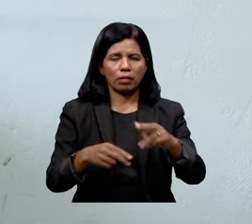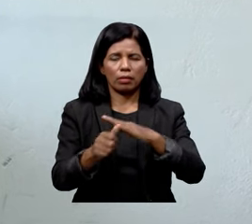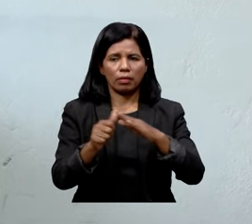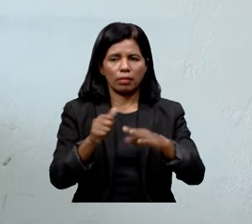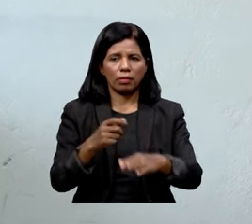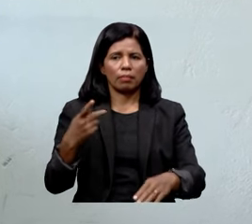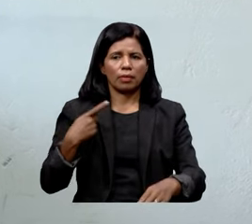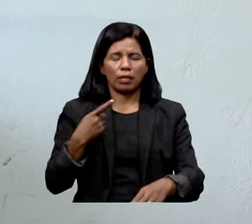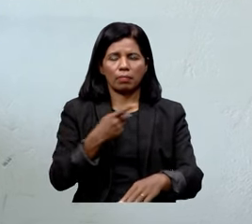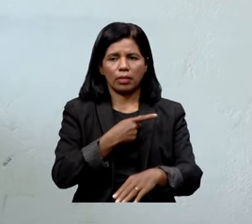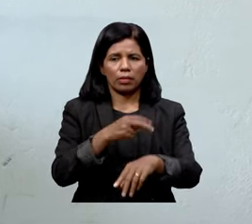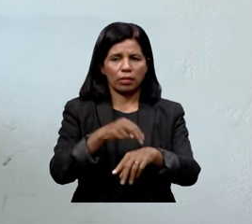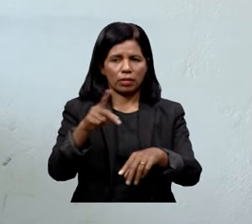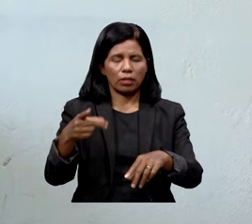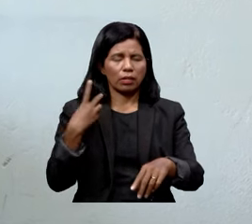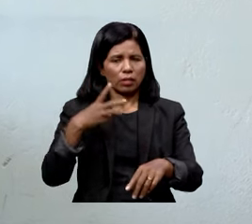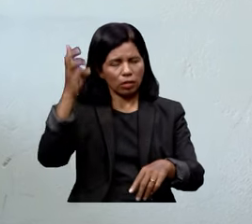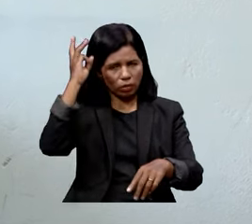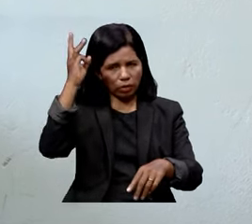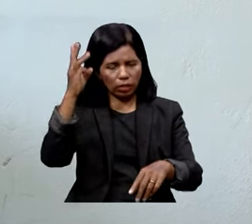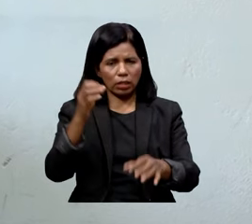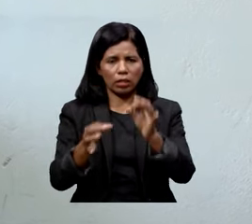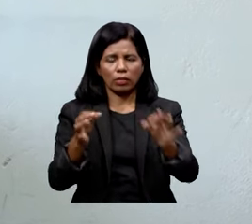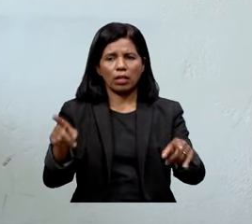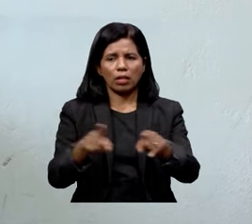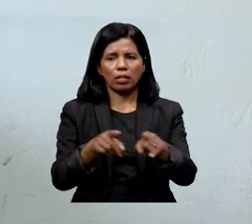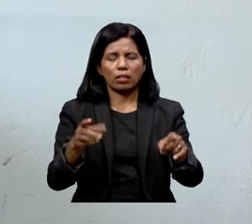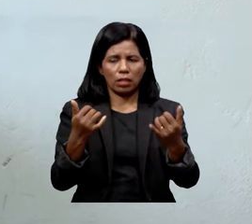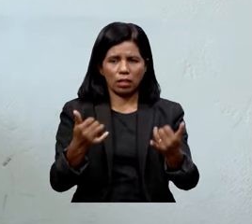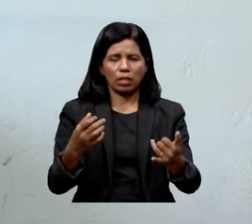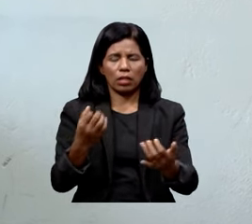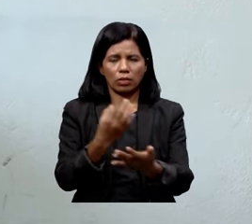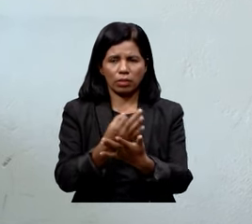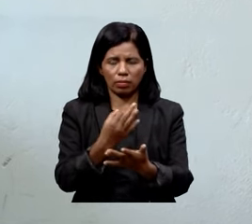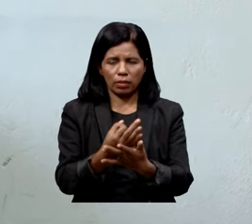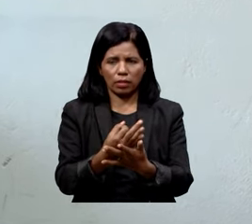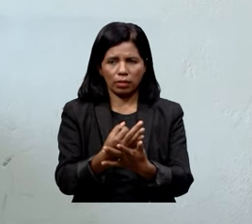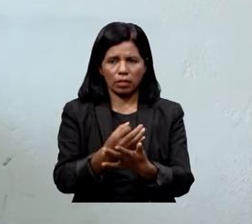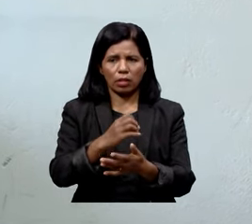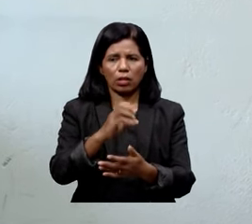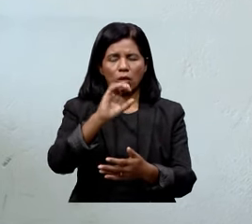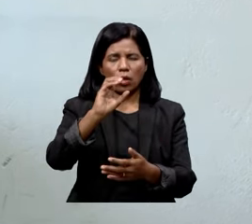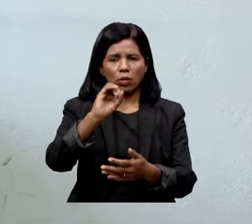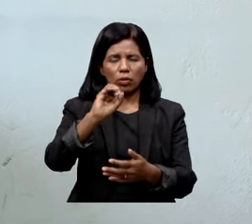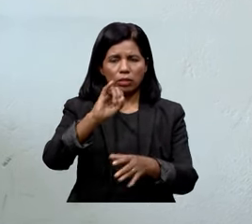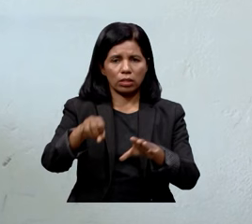parlamento né né preocupa se essa né orçamento geral estado né